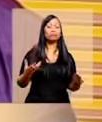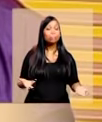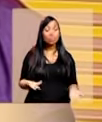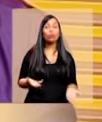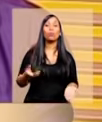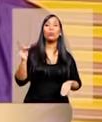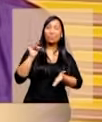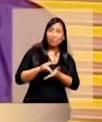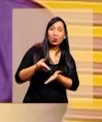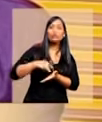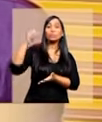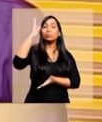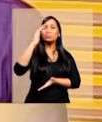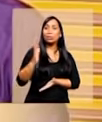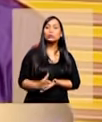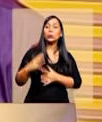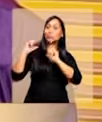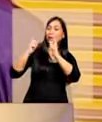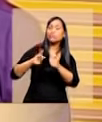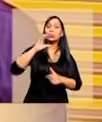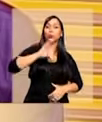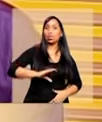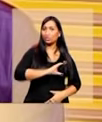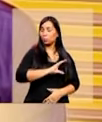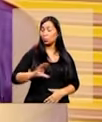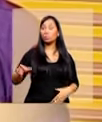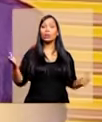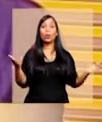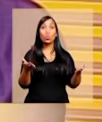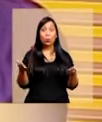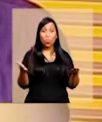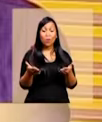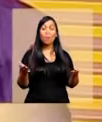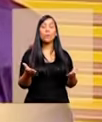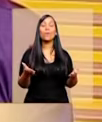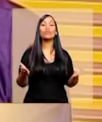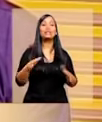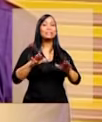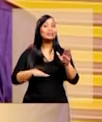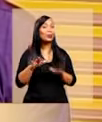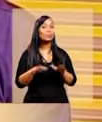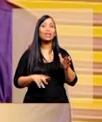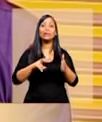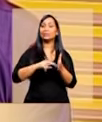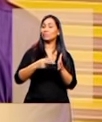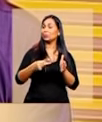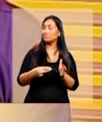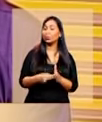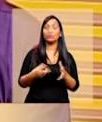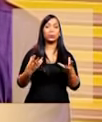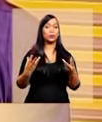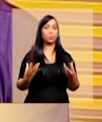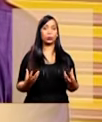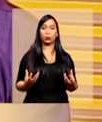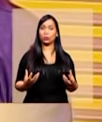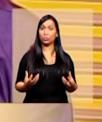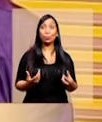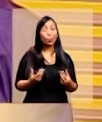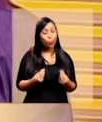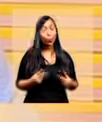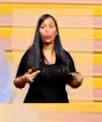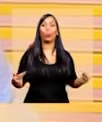Então, o fato do Brasil ser um país de tradição católica, hoje em dia, talvez não signifique